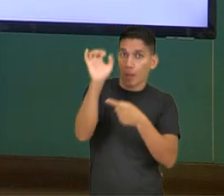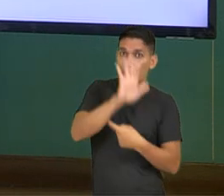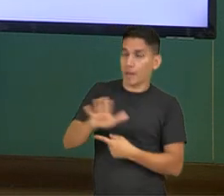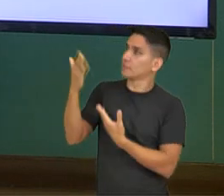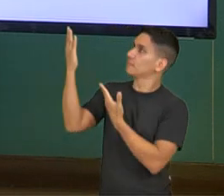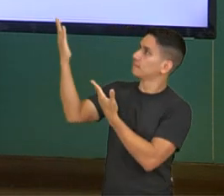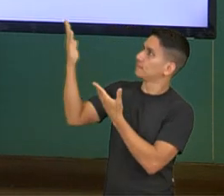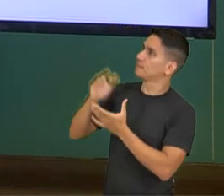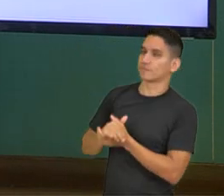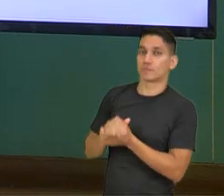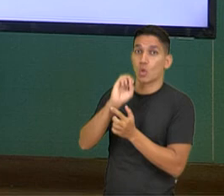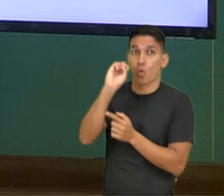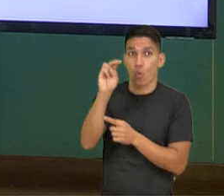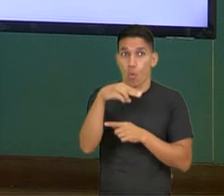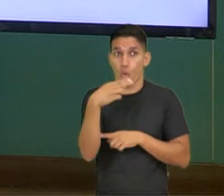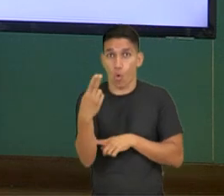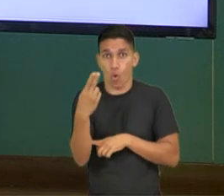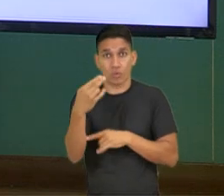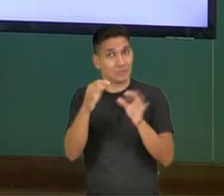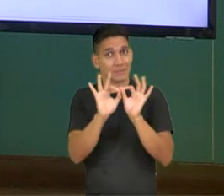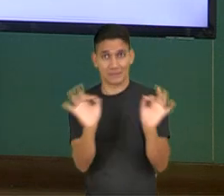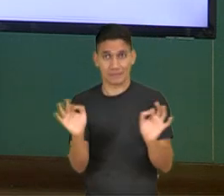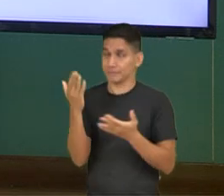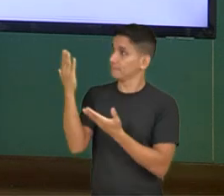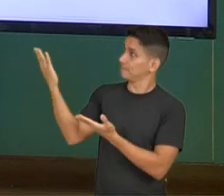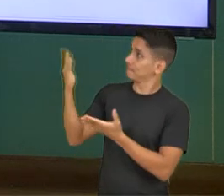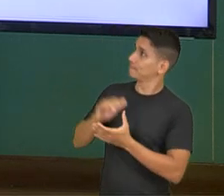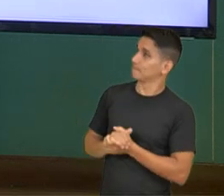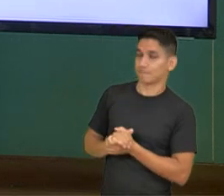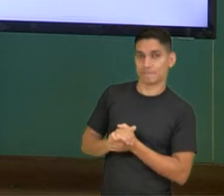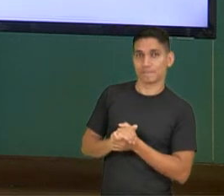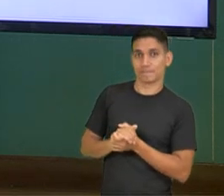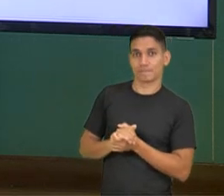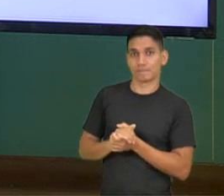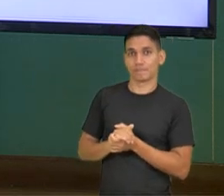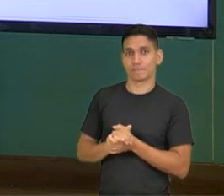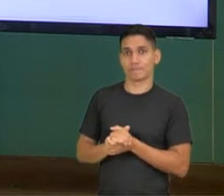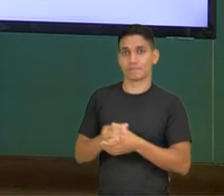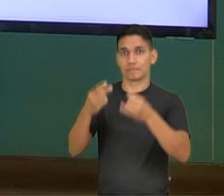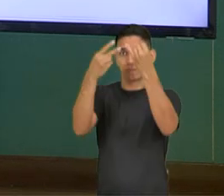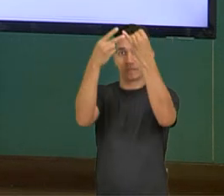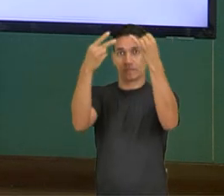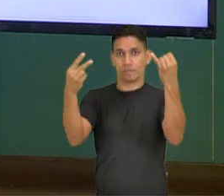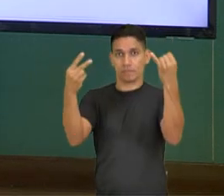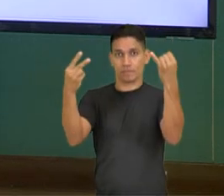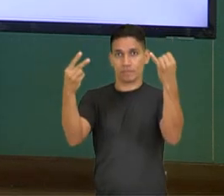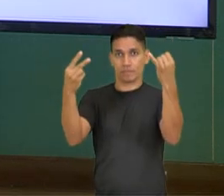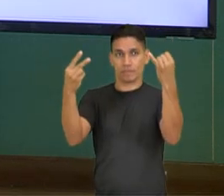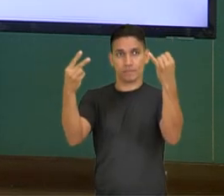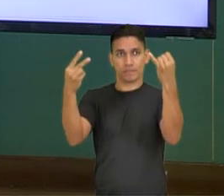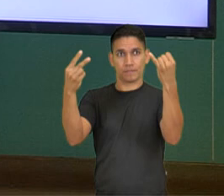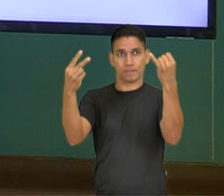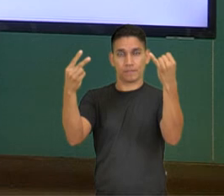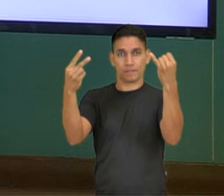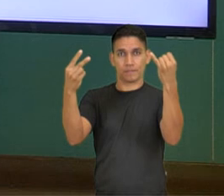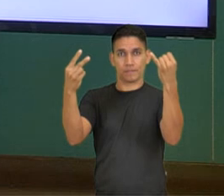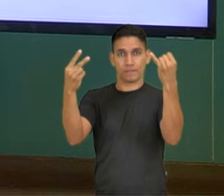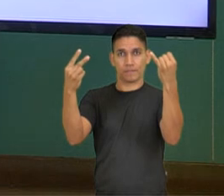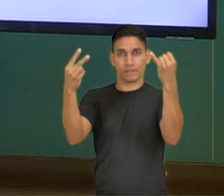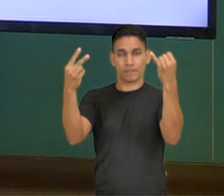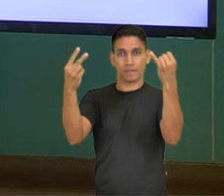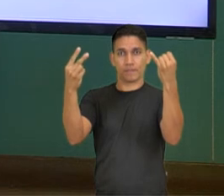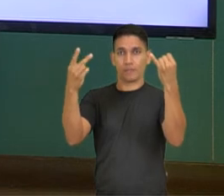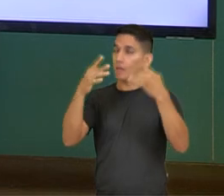forma, ou então simplesmente assim, na forma de, na representação de bastão. Aqui nós temos as